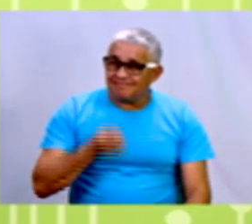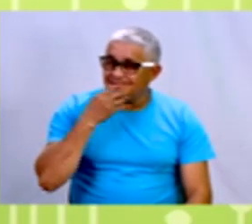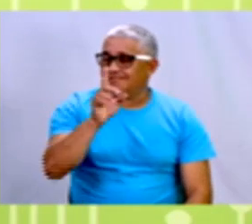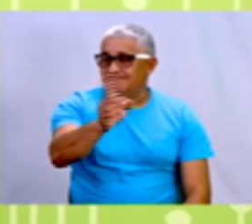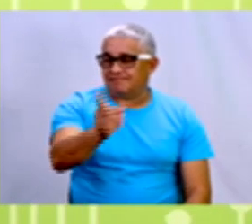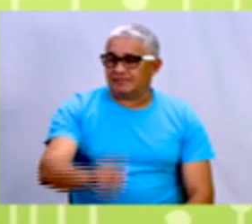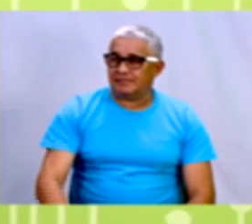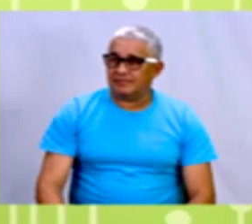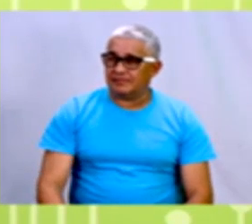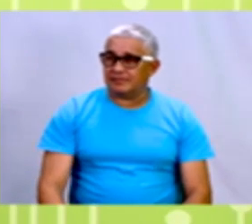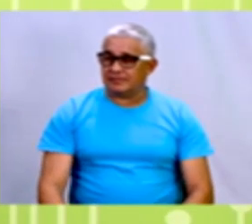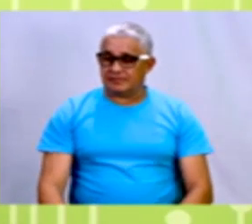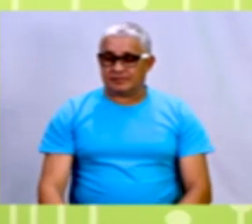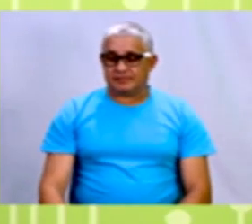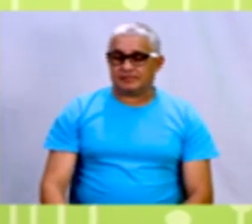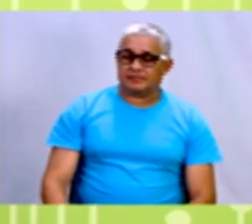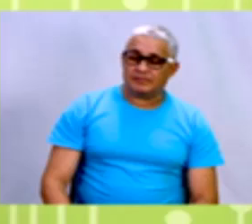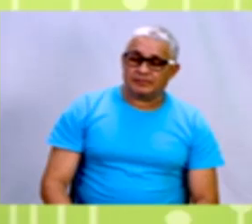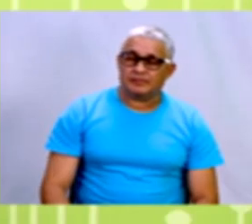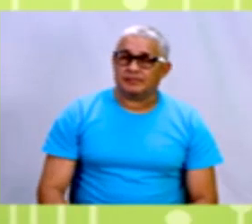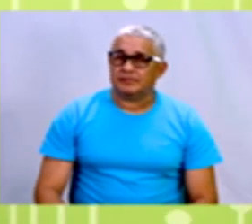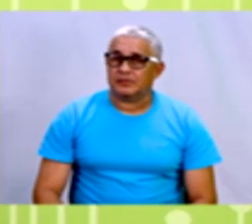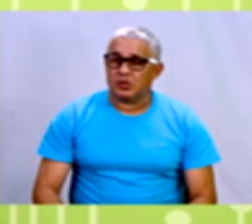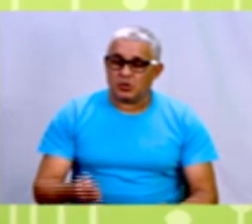abrir um negócio para